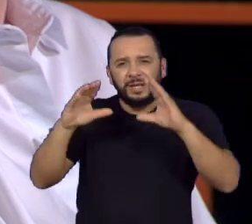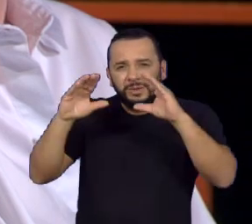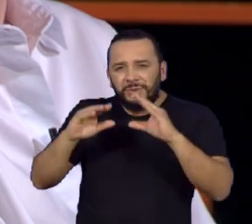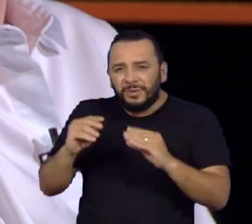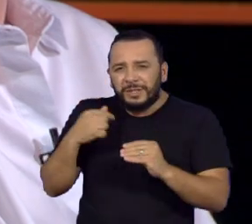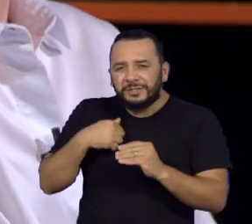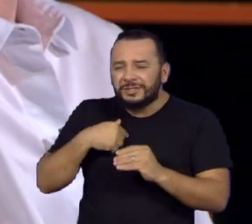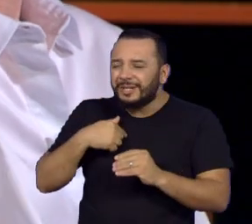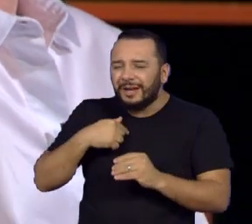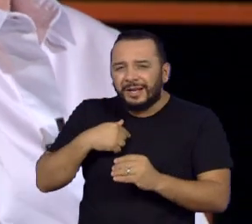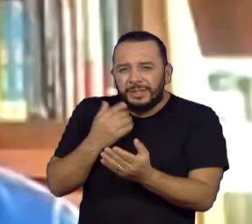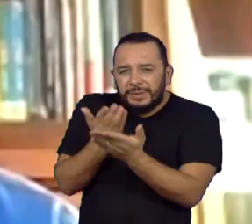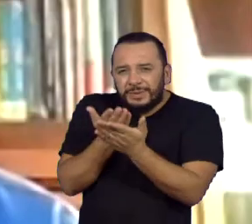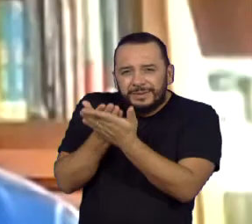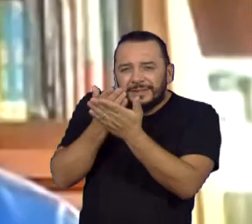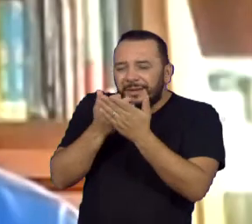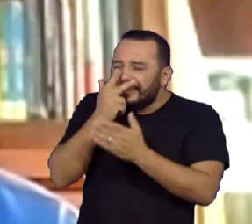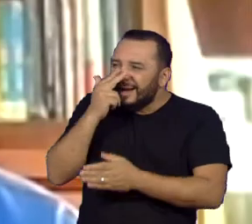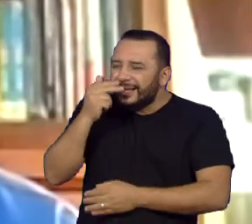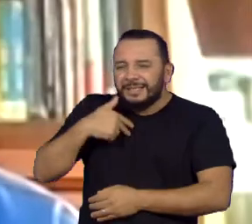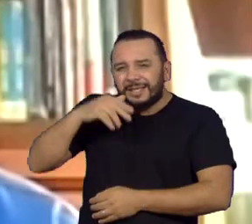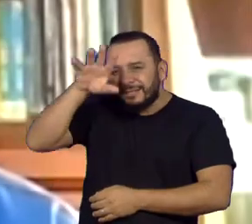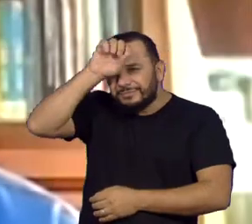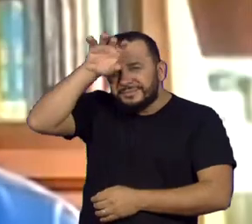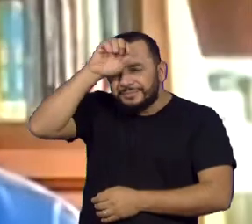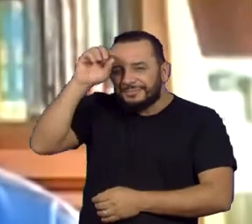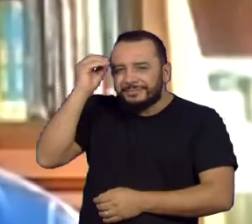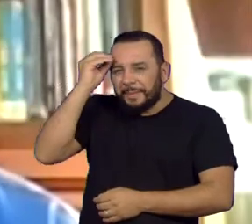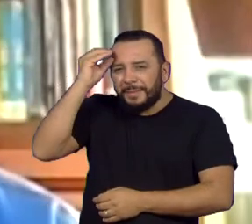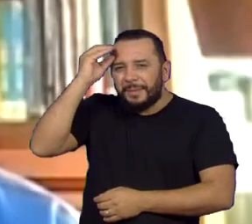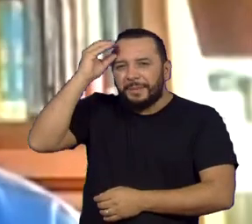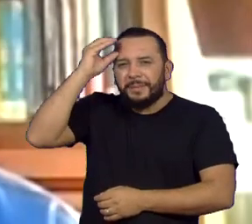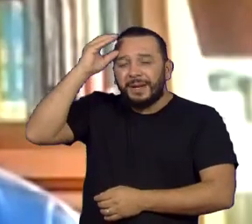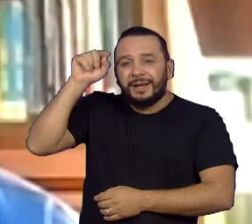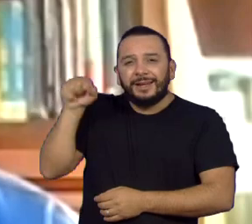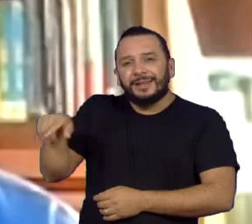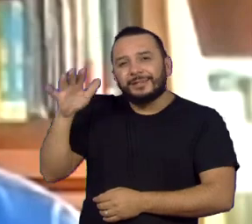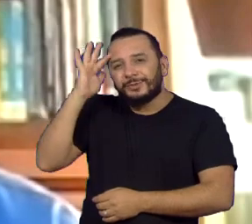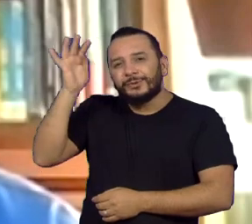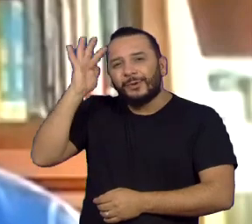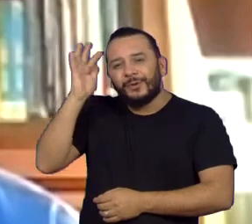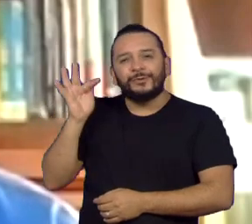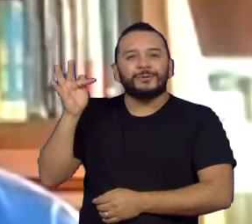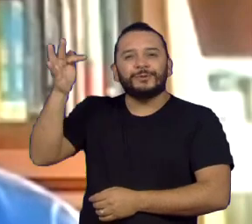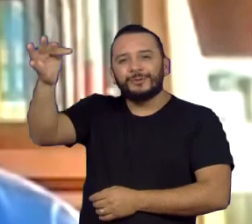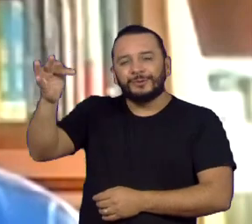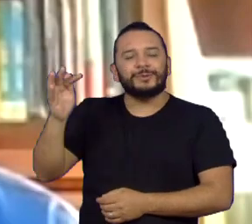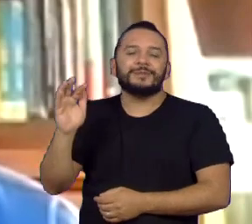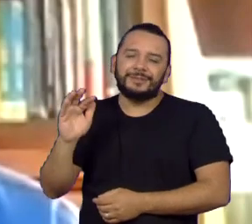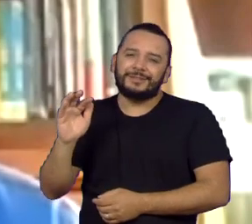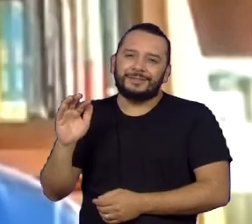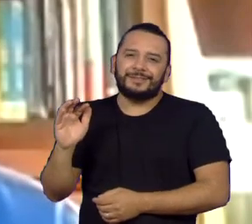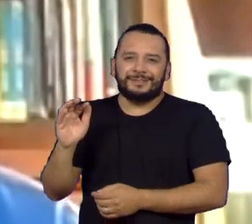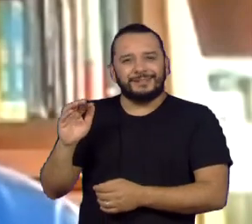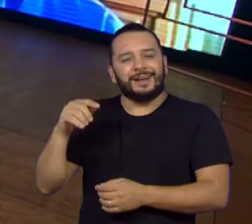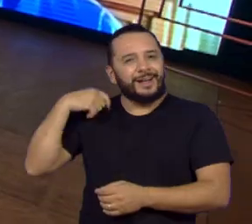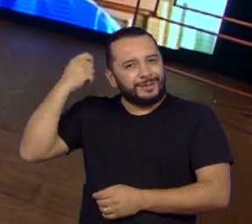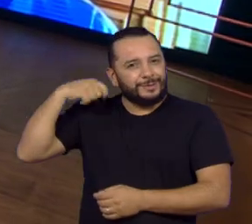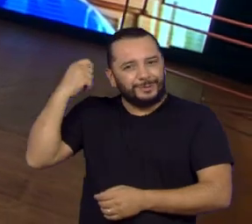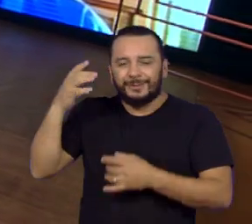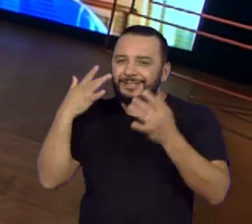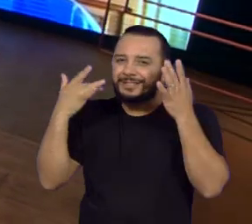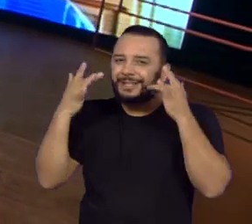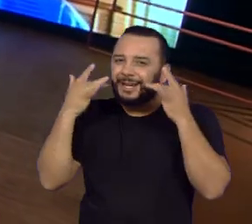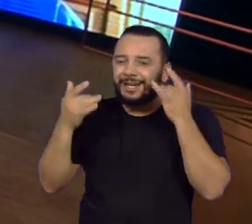plantava um pouco mais de sonho para aquele menino que sonhava ser ator de teatro. E eu